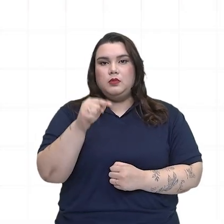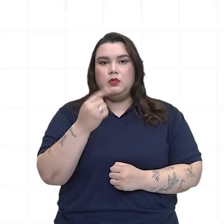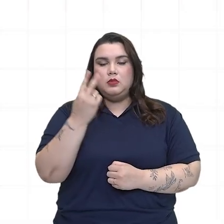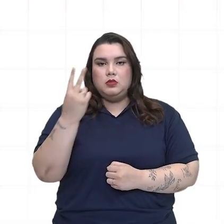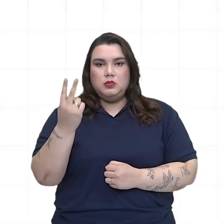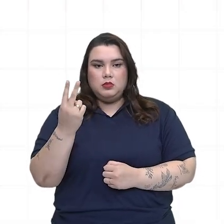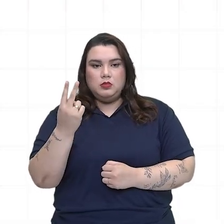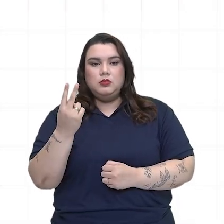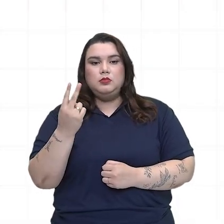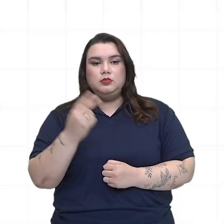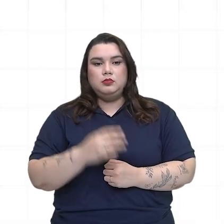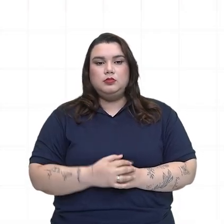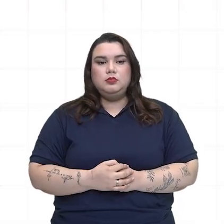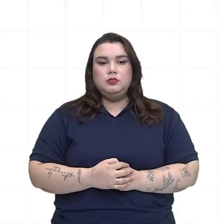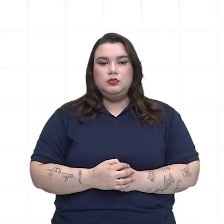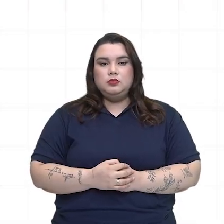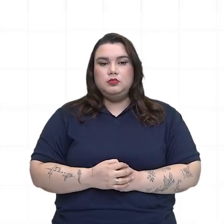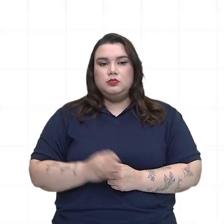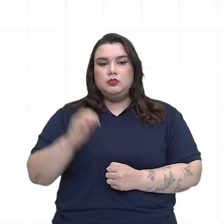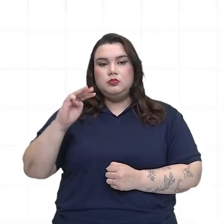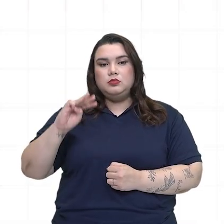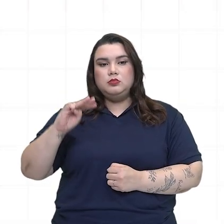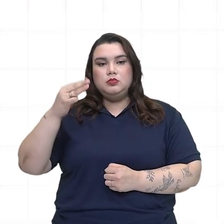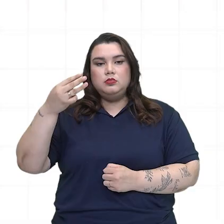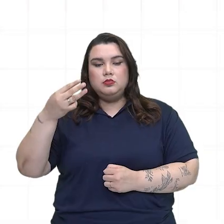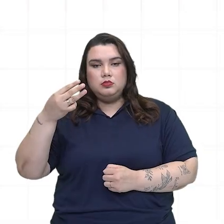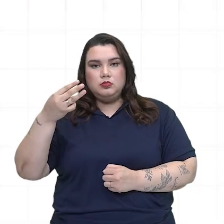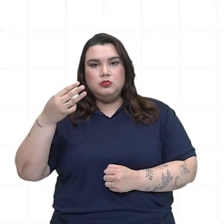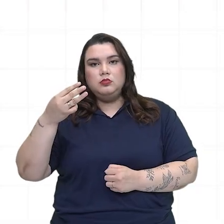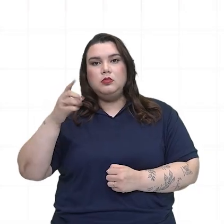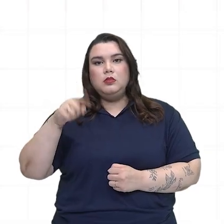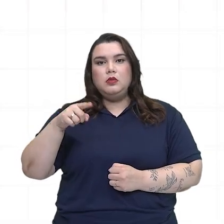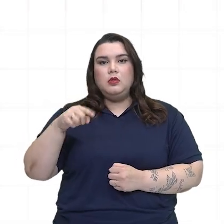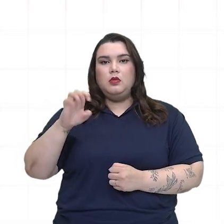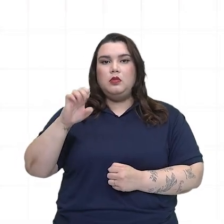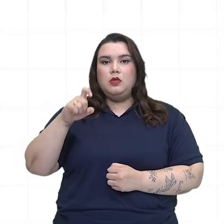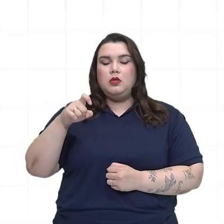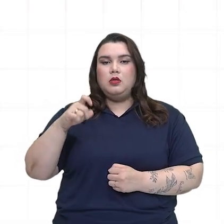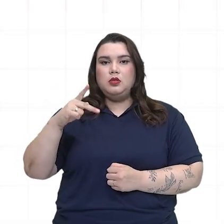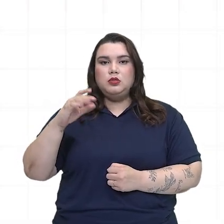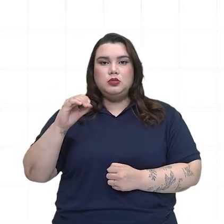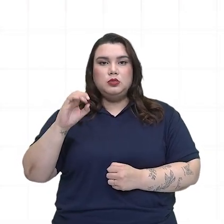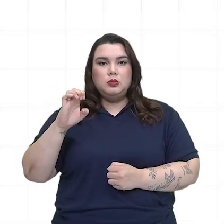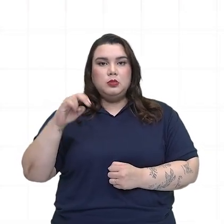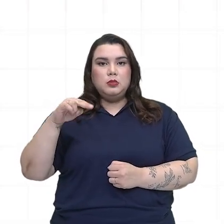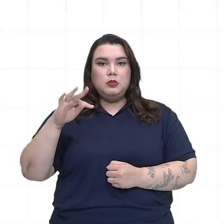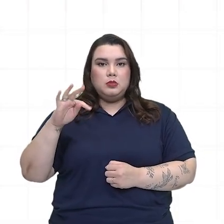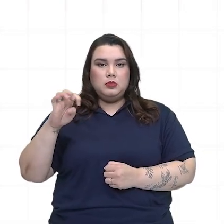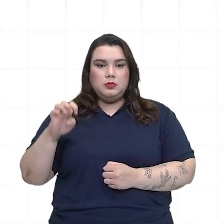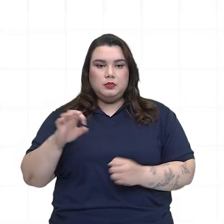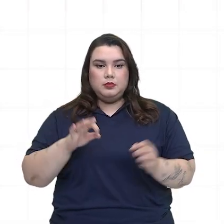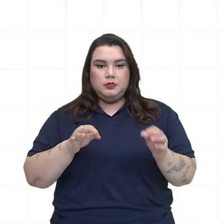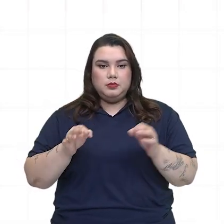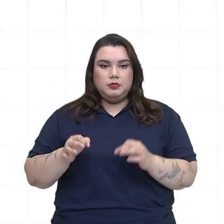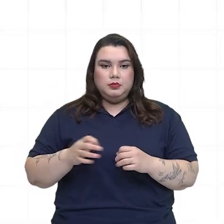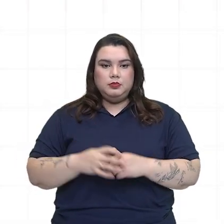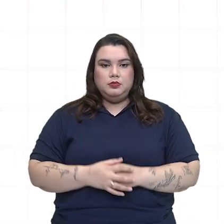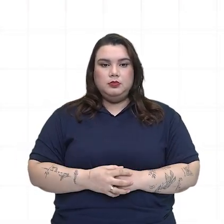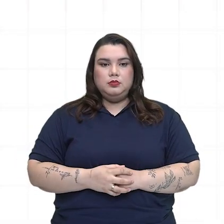1 inteiro e 2 décimos e o meu expoente, ó, que está bem aqui, que é o 3. Então tá aqui,